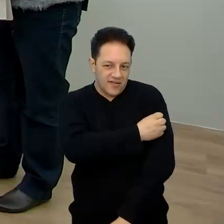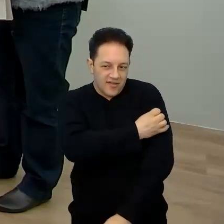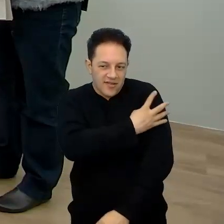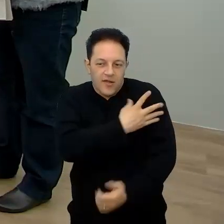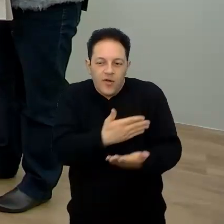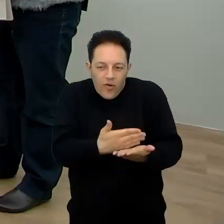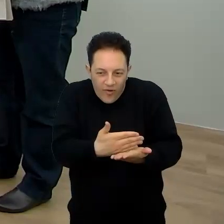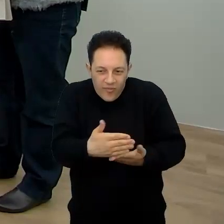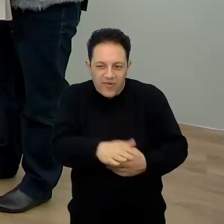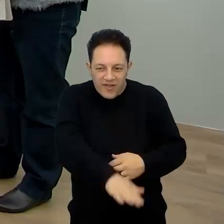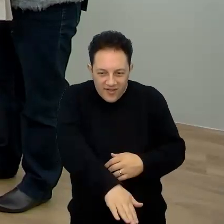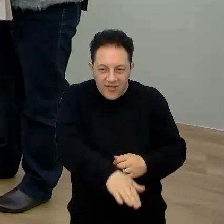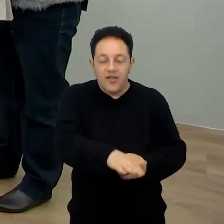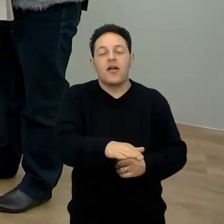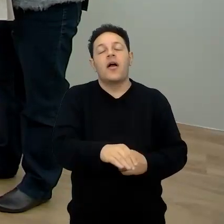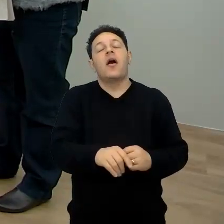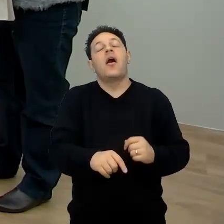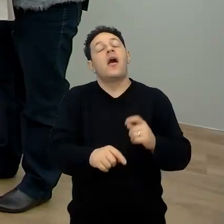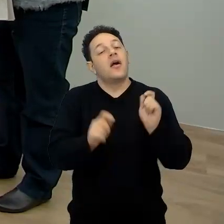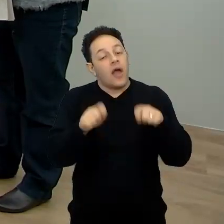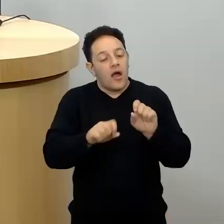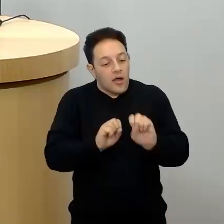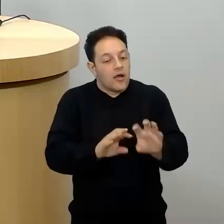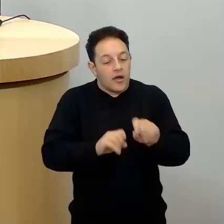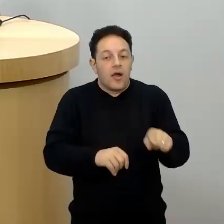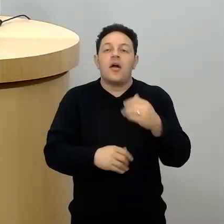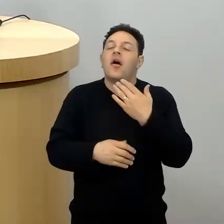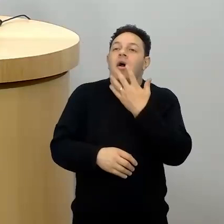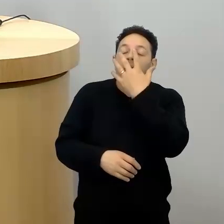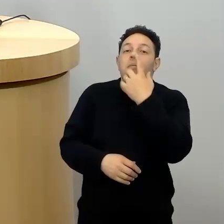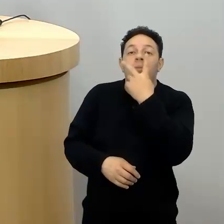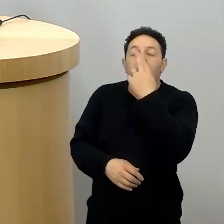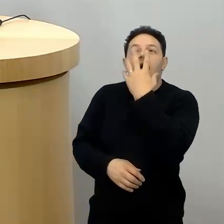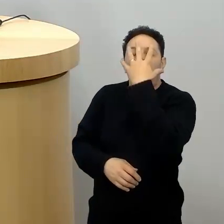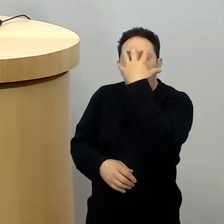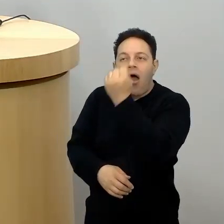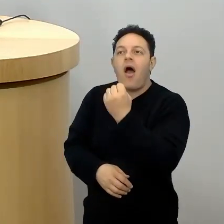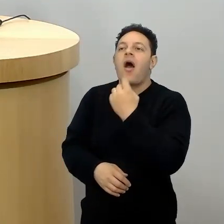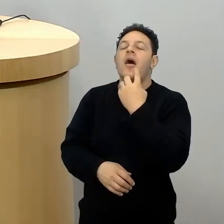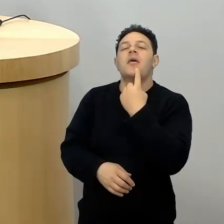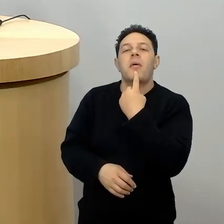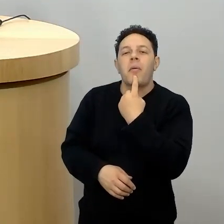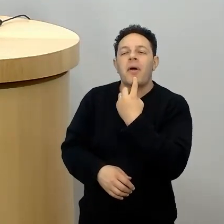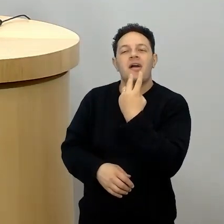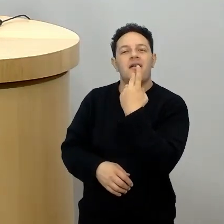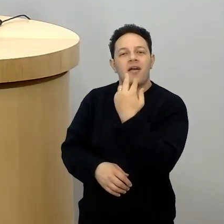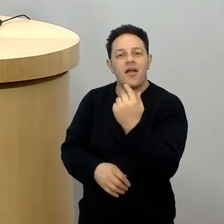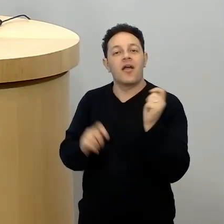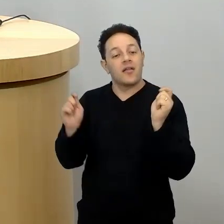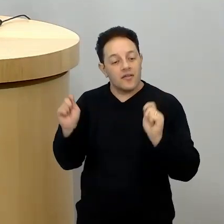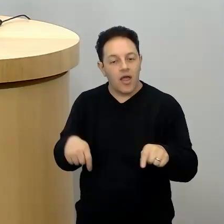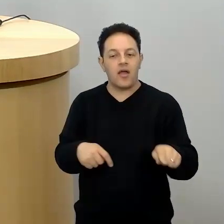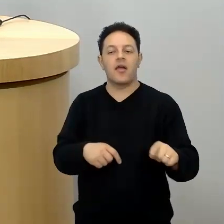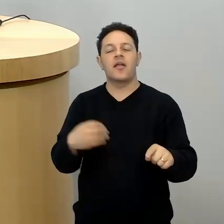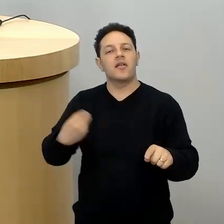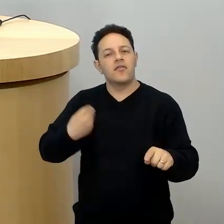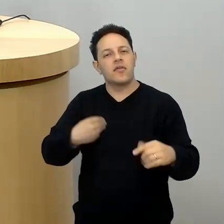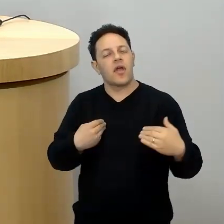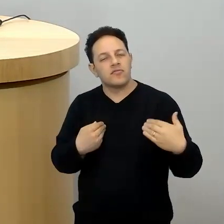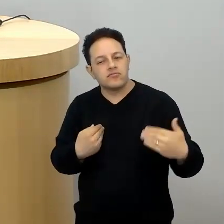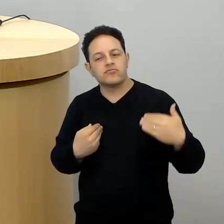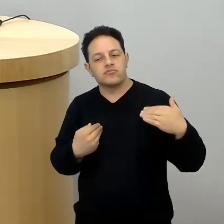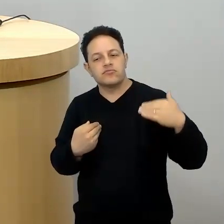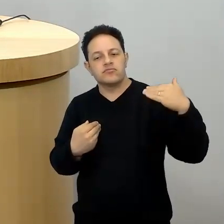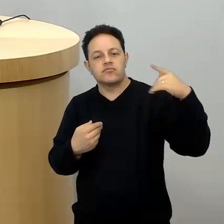tomem gosto pela língua e para que eles possam realmente, ao longo de suas vidas, sentirem